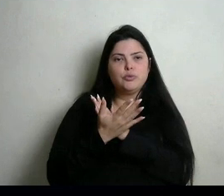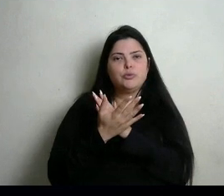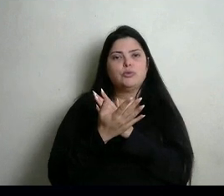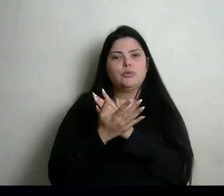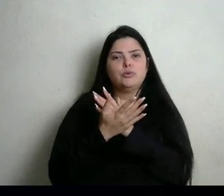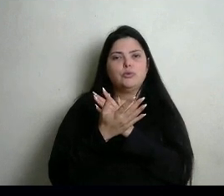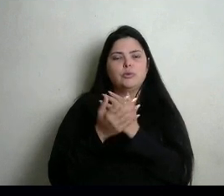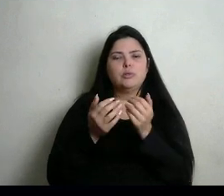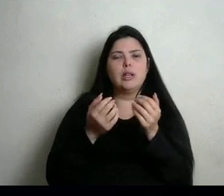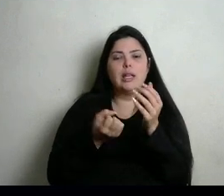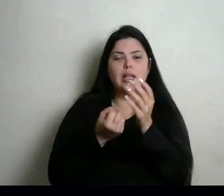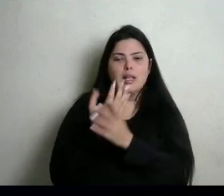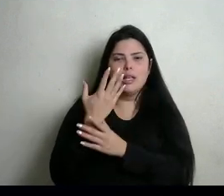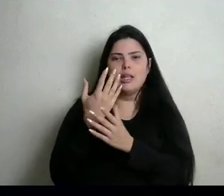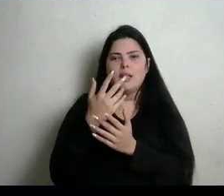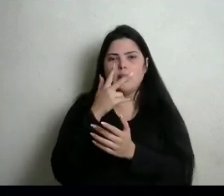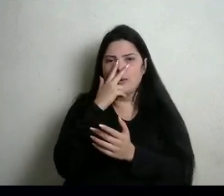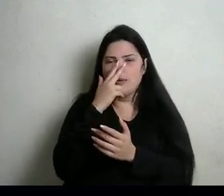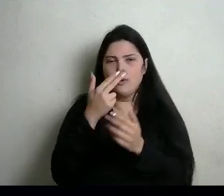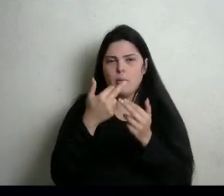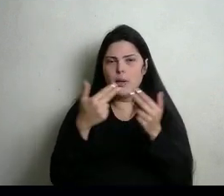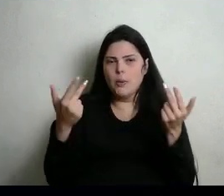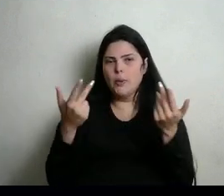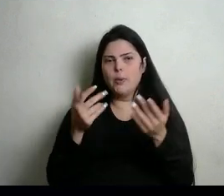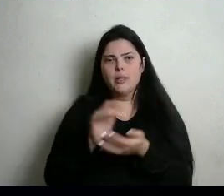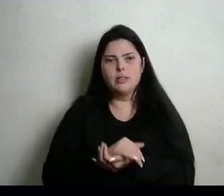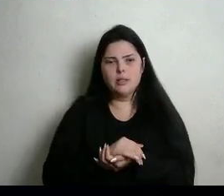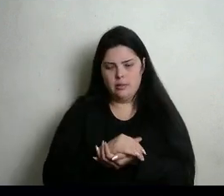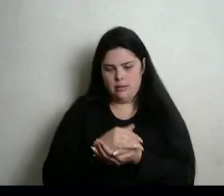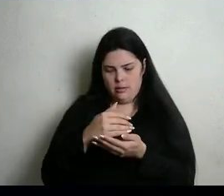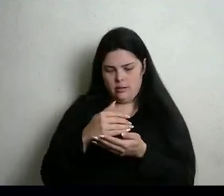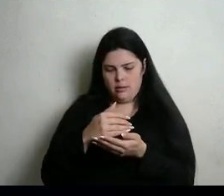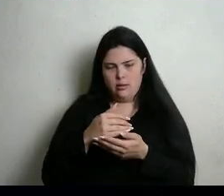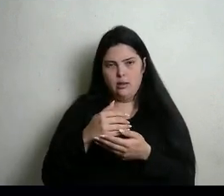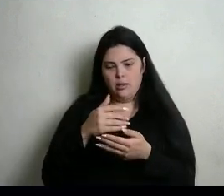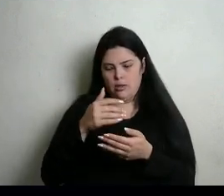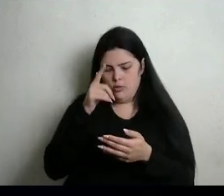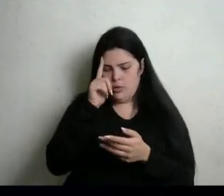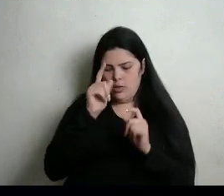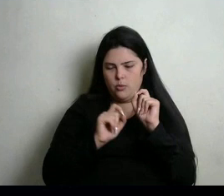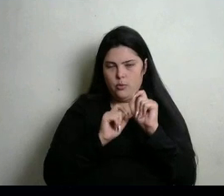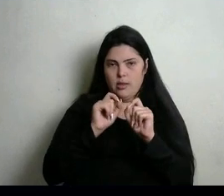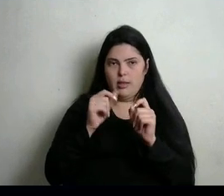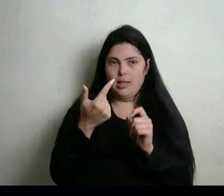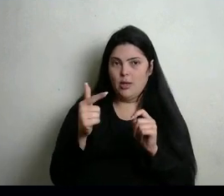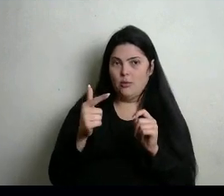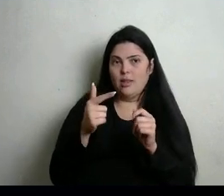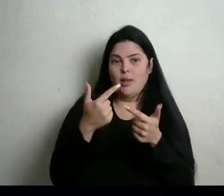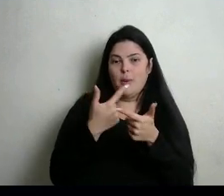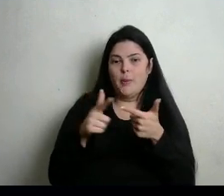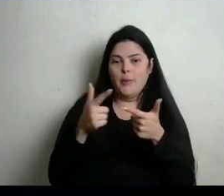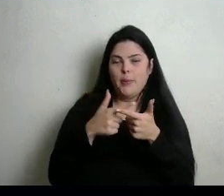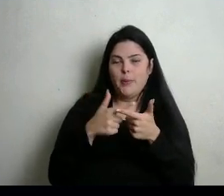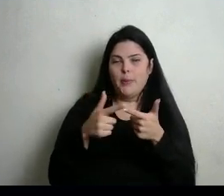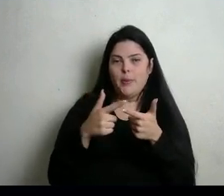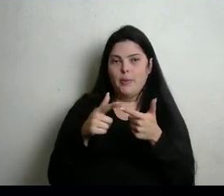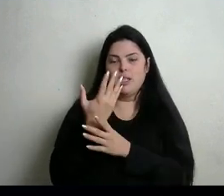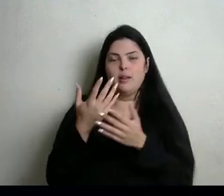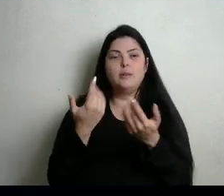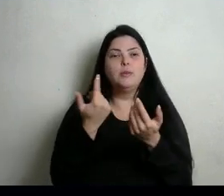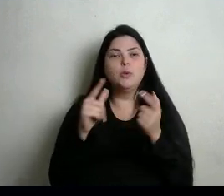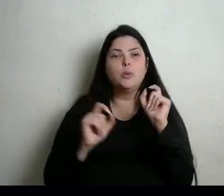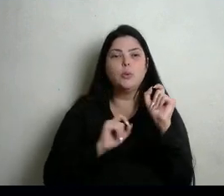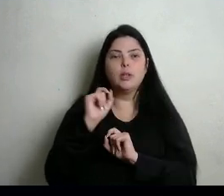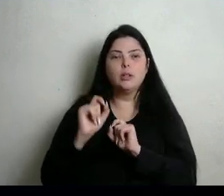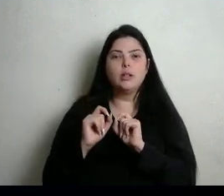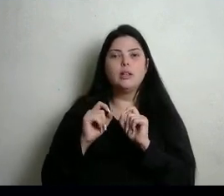um boilerplate, sei lá, a gente já vai começar a não ter mais desculpa para fazer isso. Outra coisa, quem